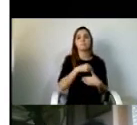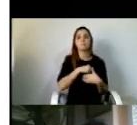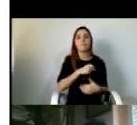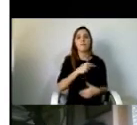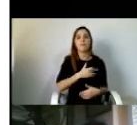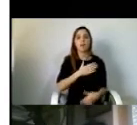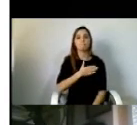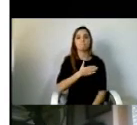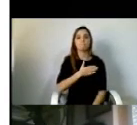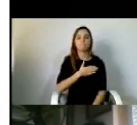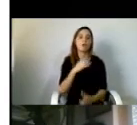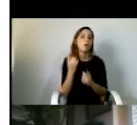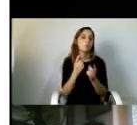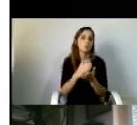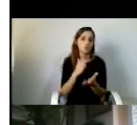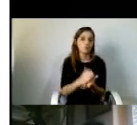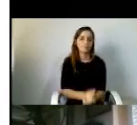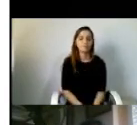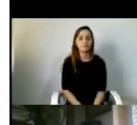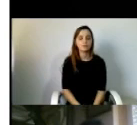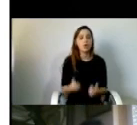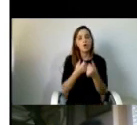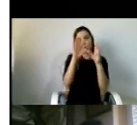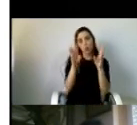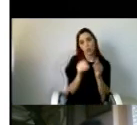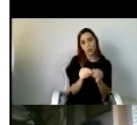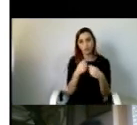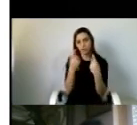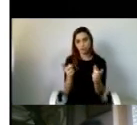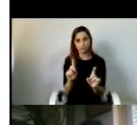São apenas algumas, não trouxemos aqui todas.